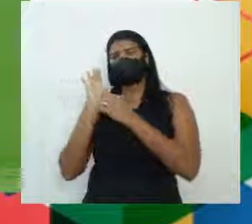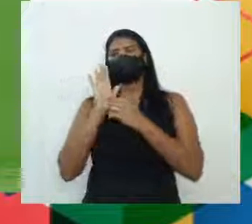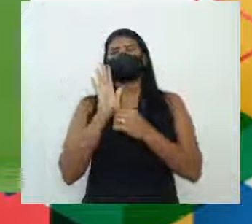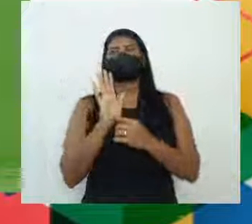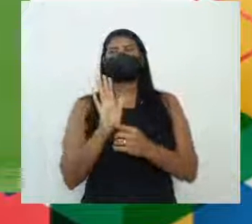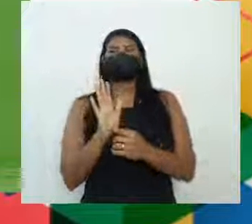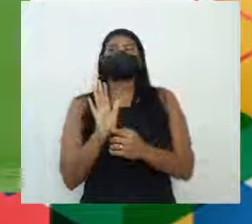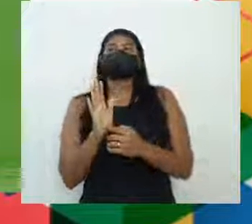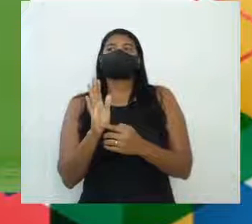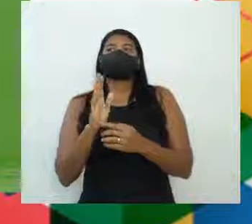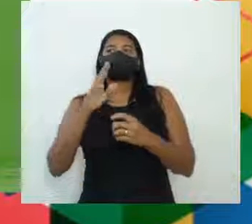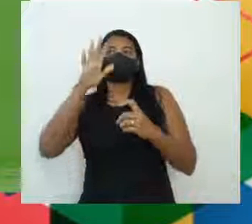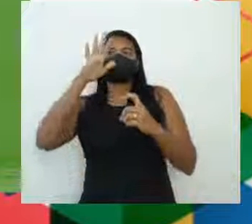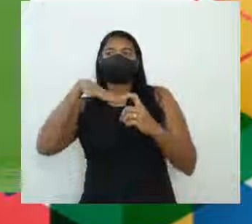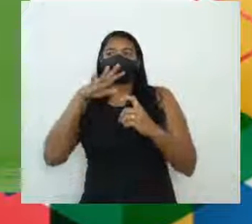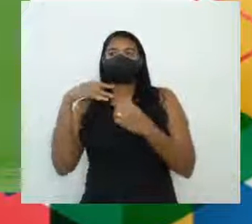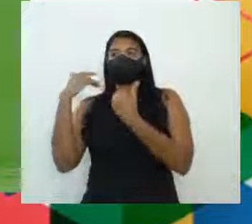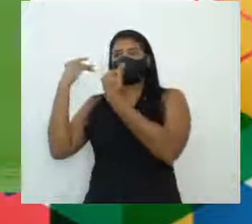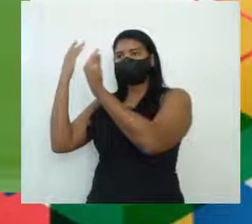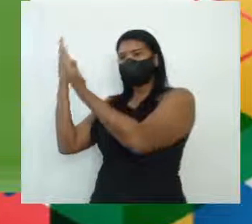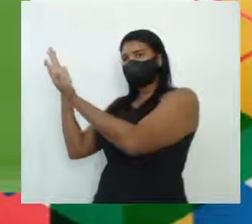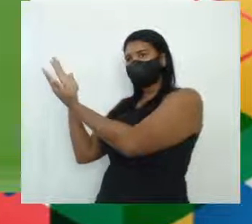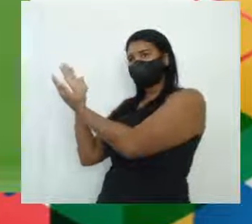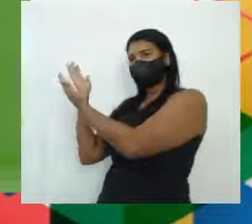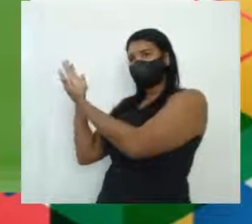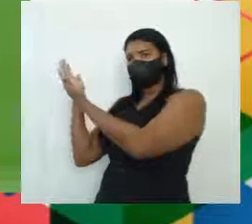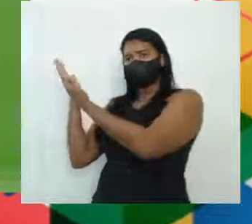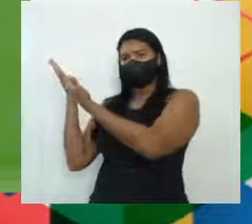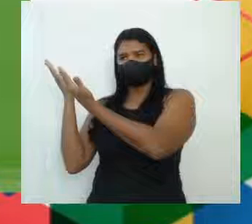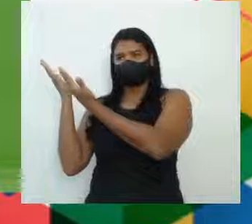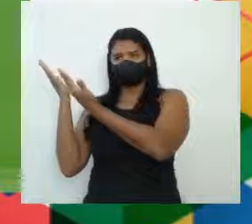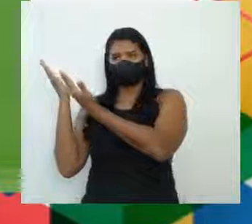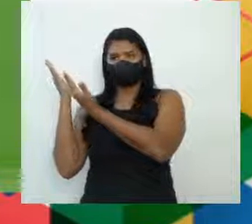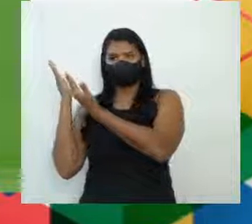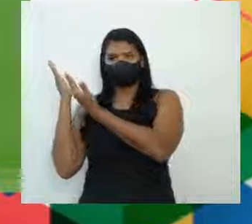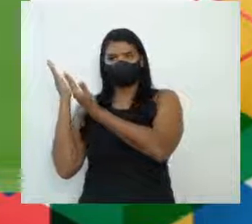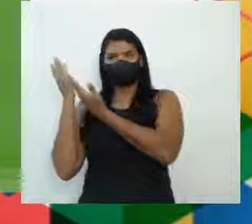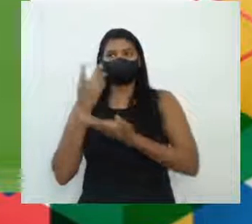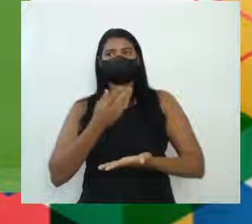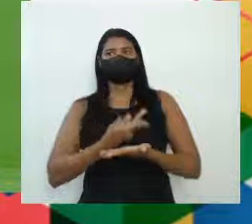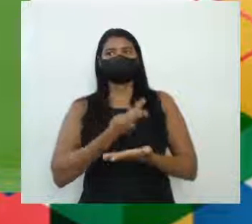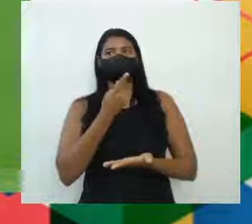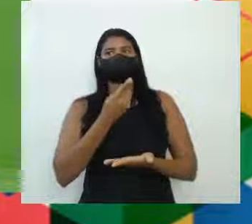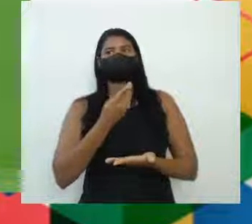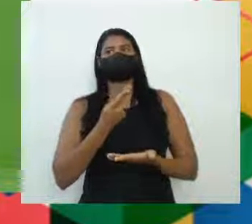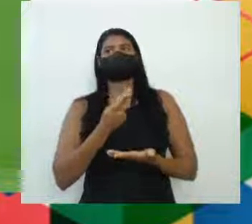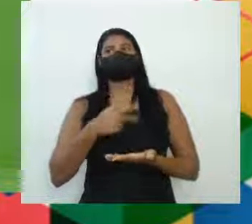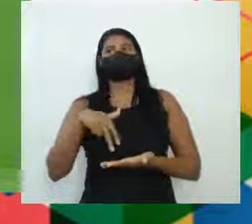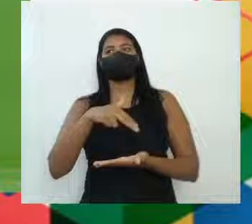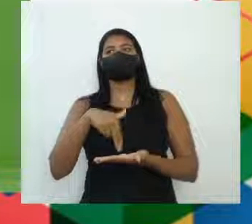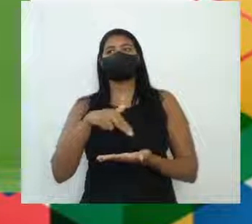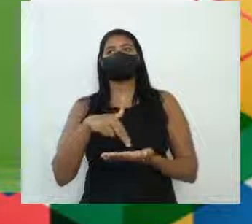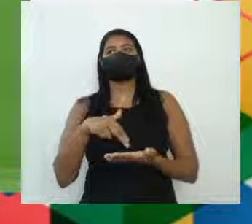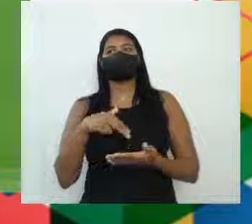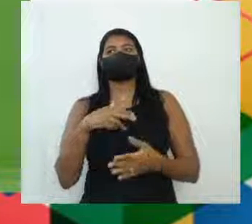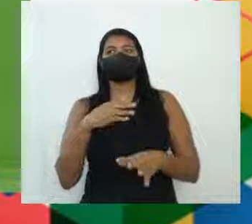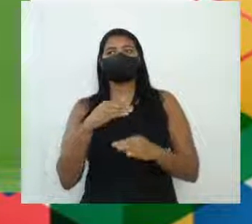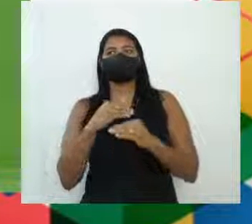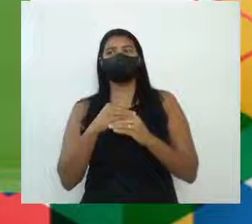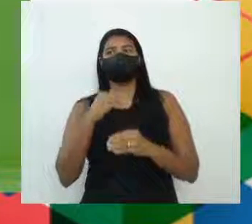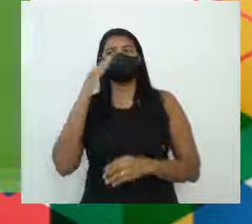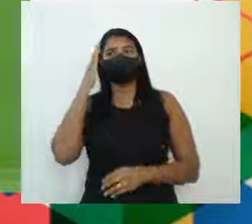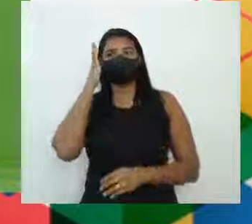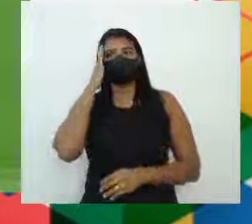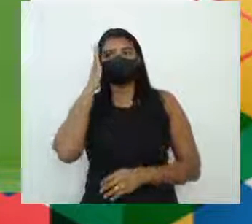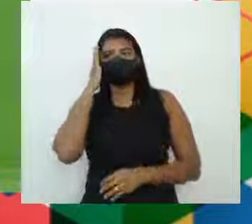gente vai ver esses movimentos dessas modalidades de dança acontecendo para poder entender que